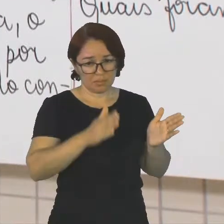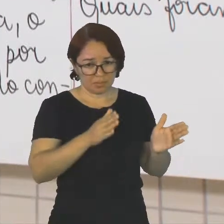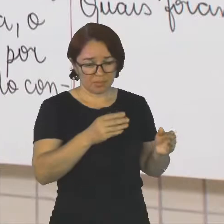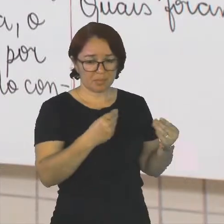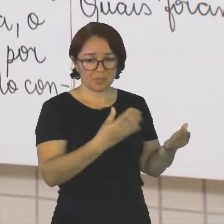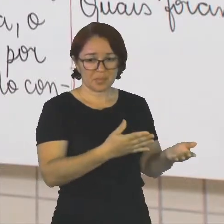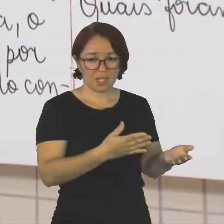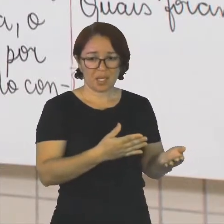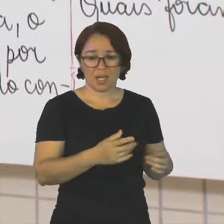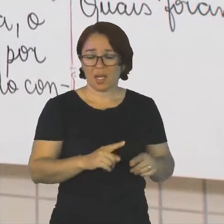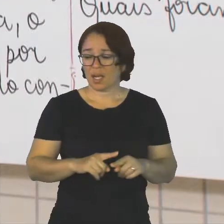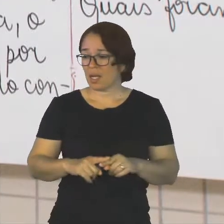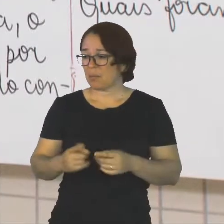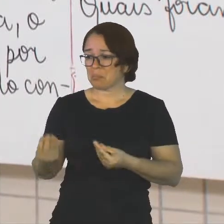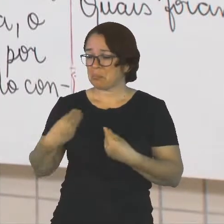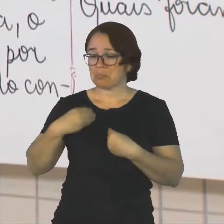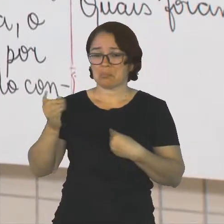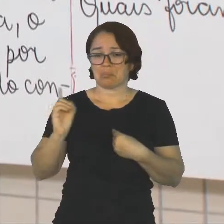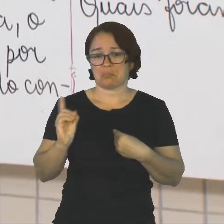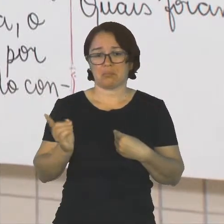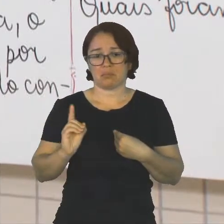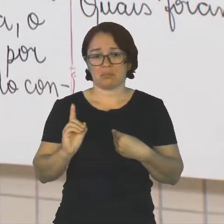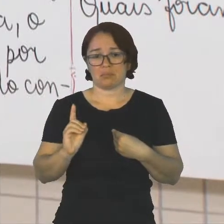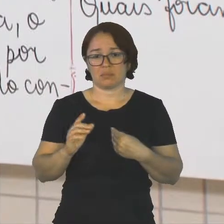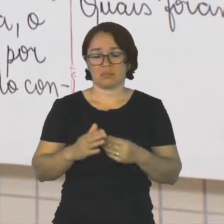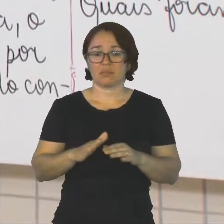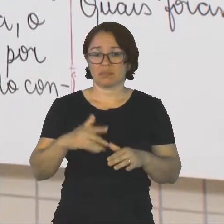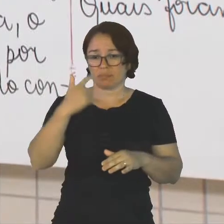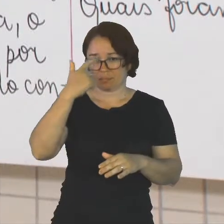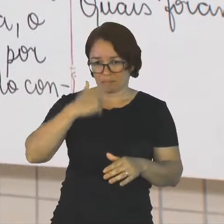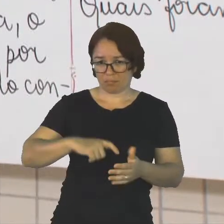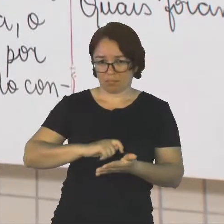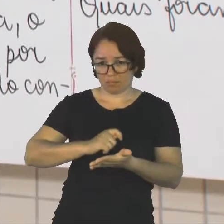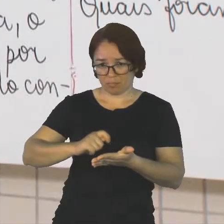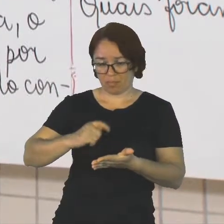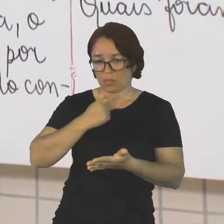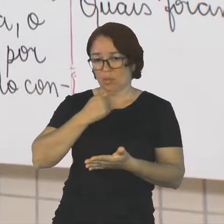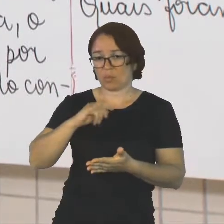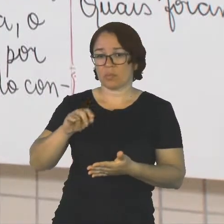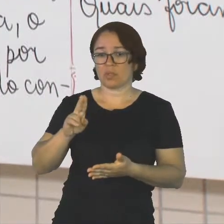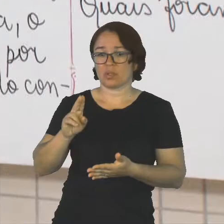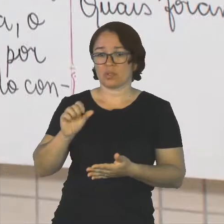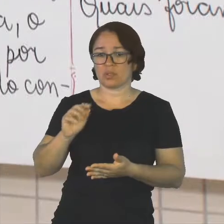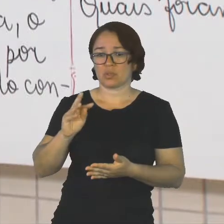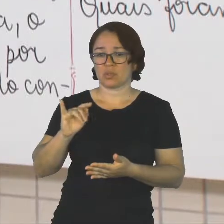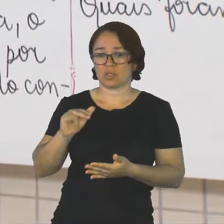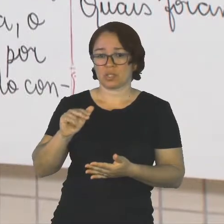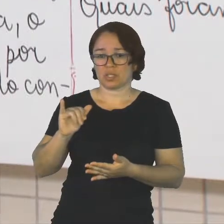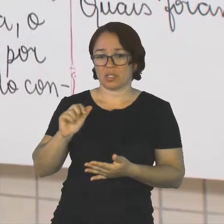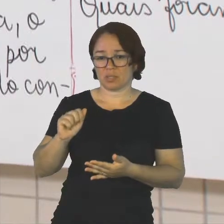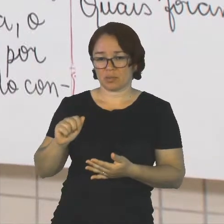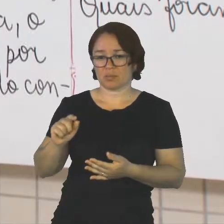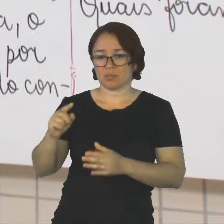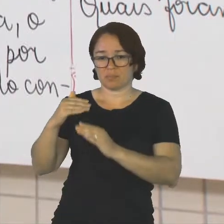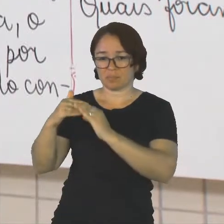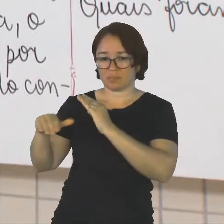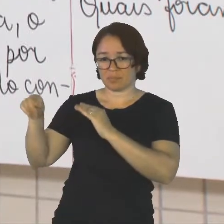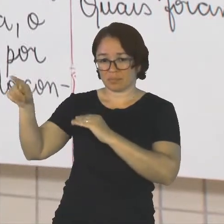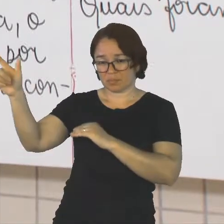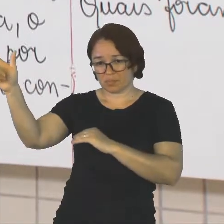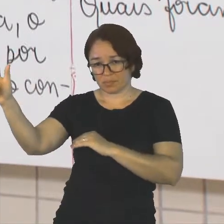são os interlocutores? O Justiniano, que é o cliente, e a empresa Rainha das Bikes. Mas